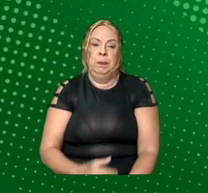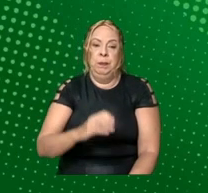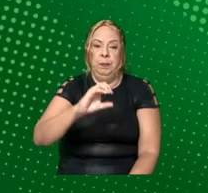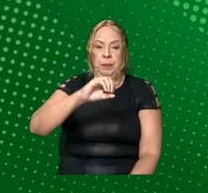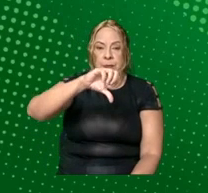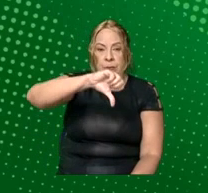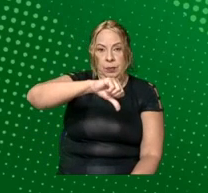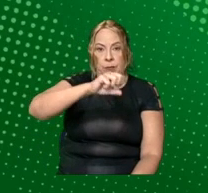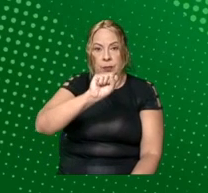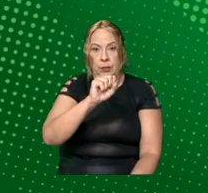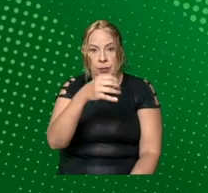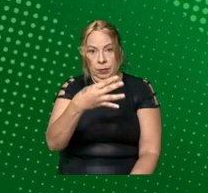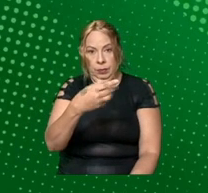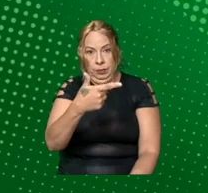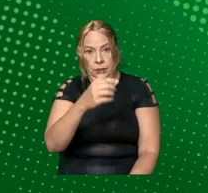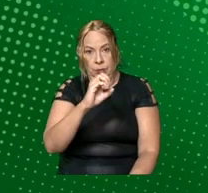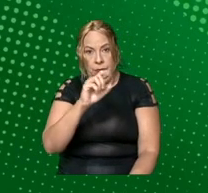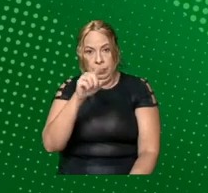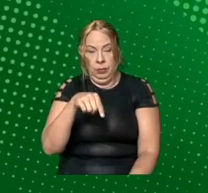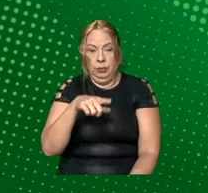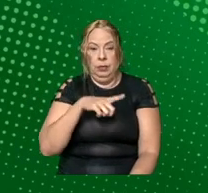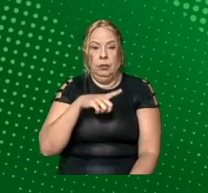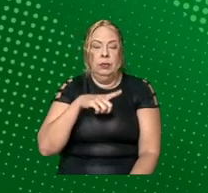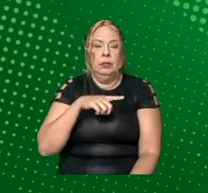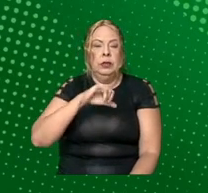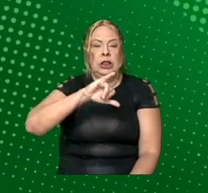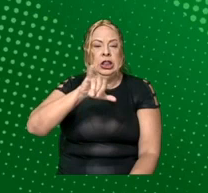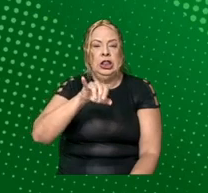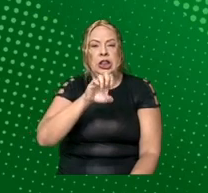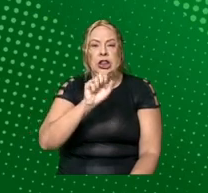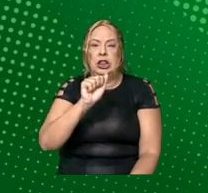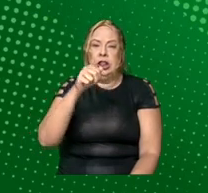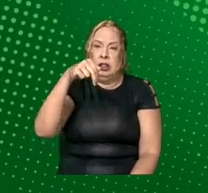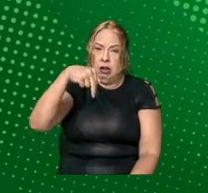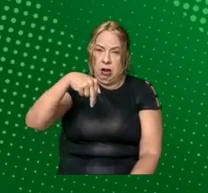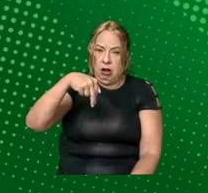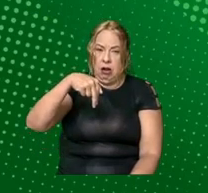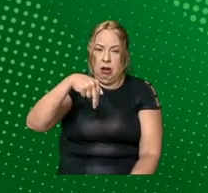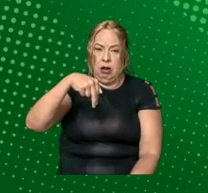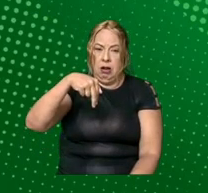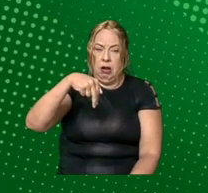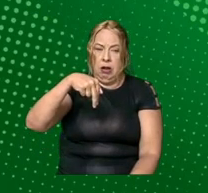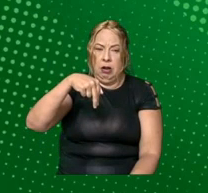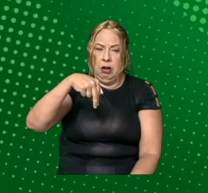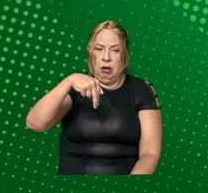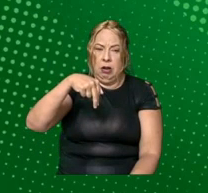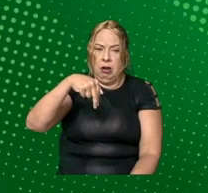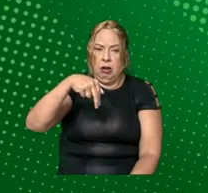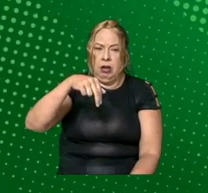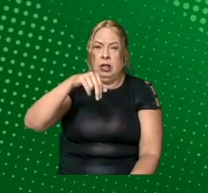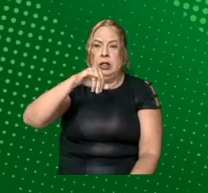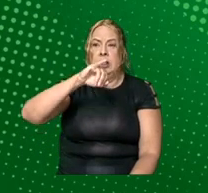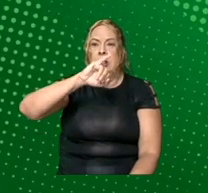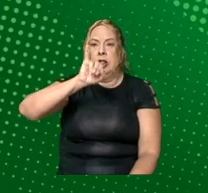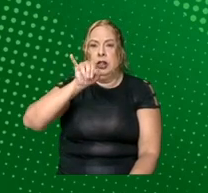o 098420, Jean Carlos, deve ser isso, né? Não deu para entender. Ginaldo, né?